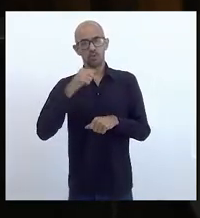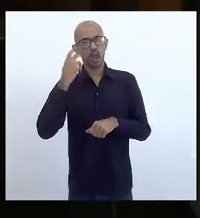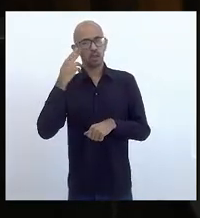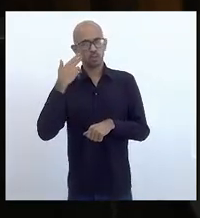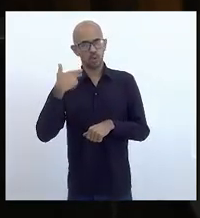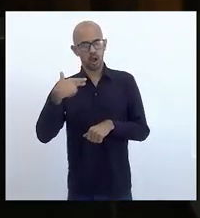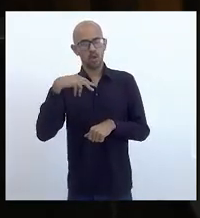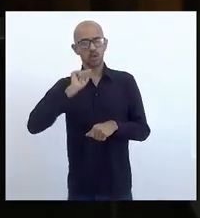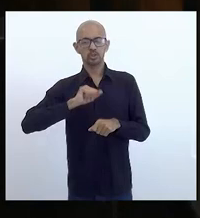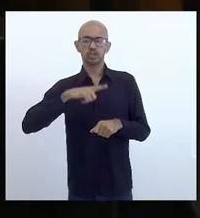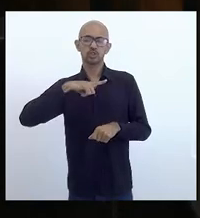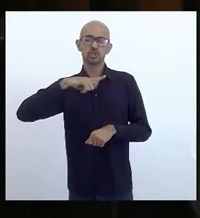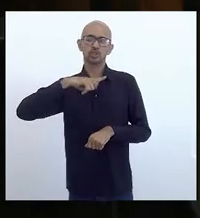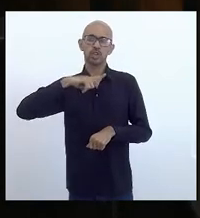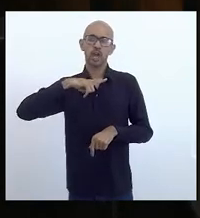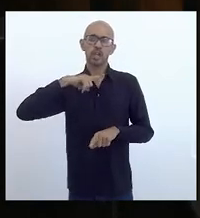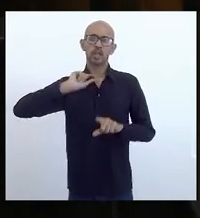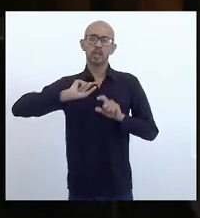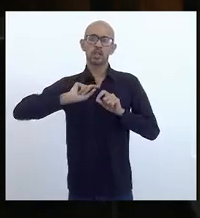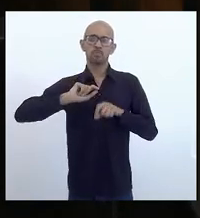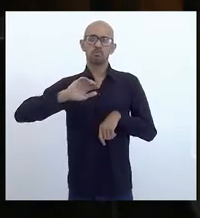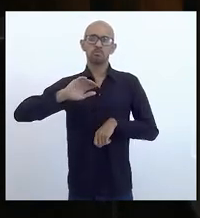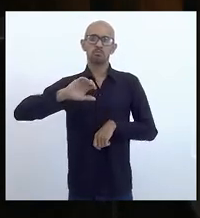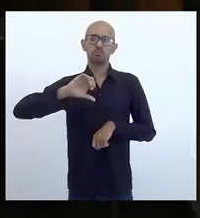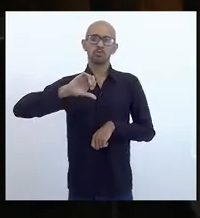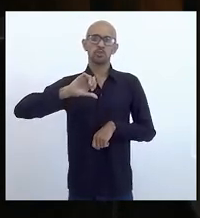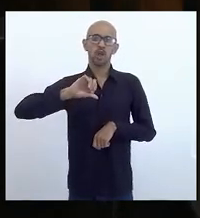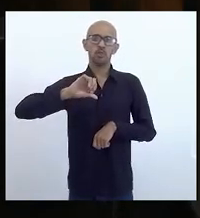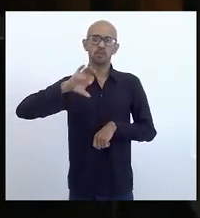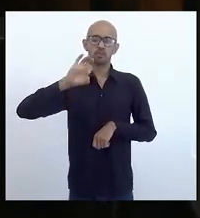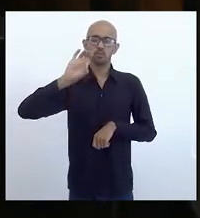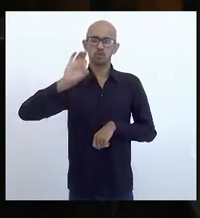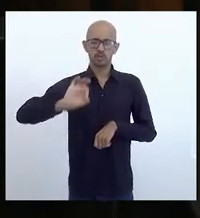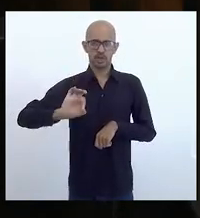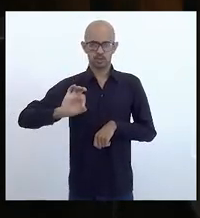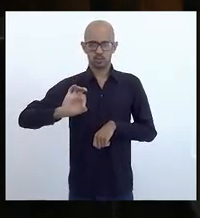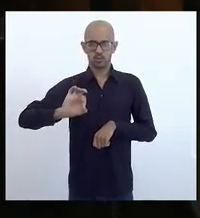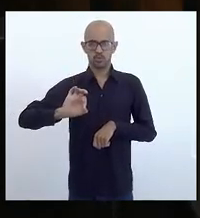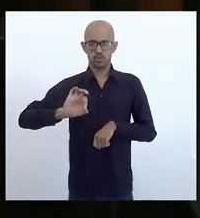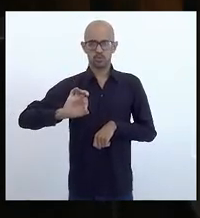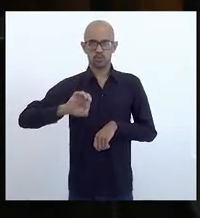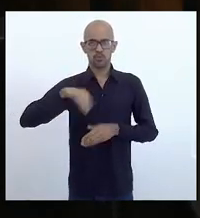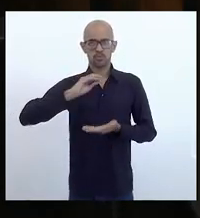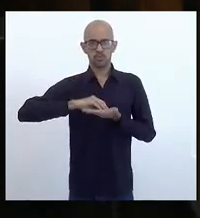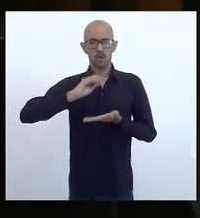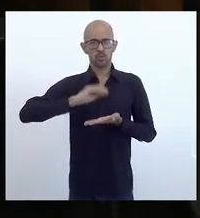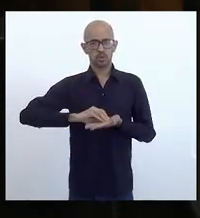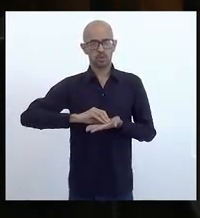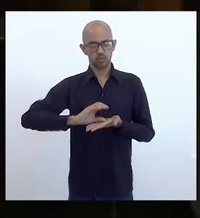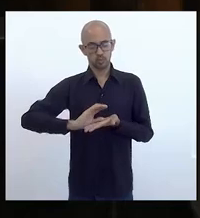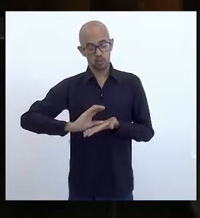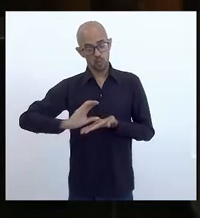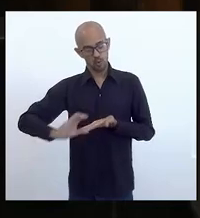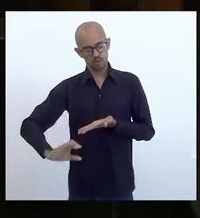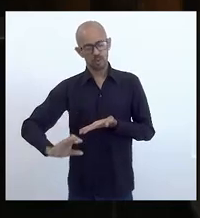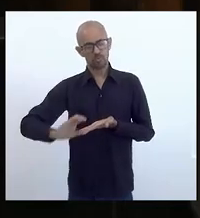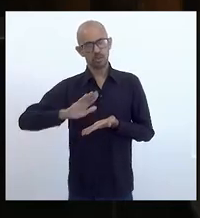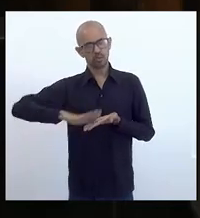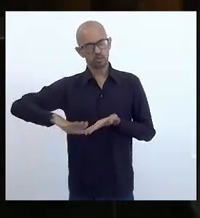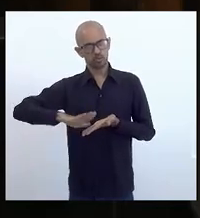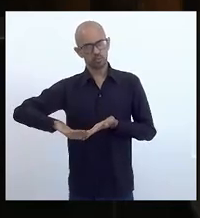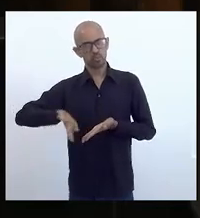nós teríamos aí uns 9% que estaria faltando no orçamento,